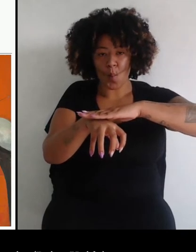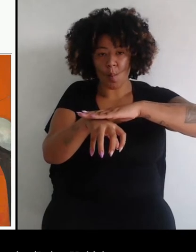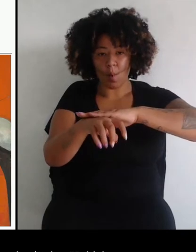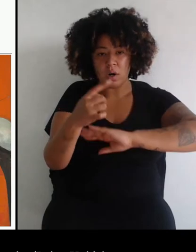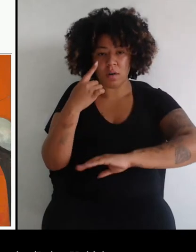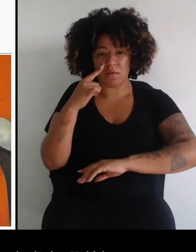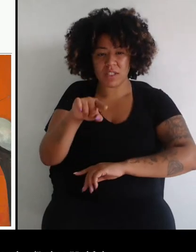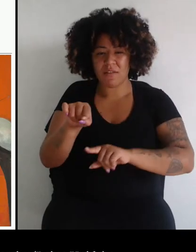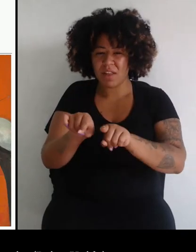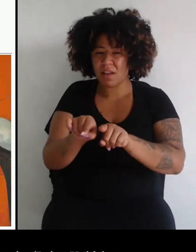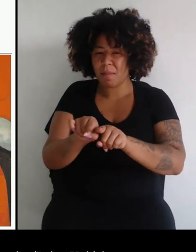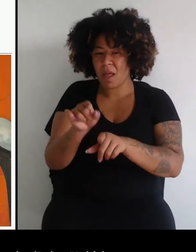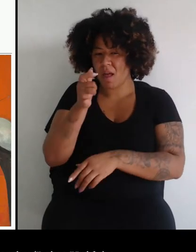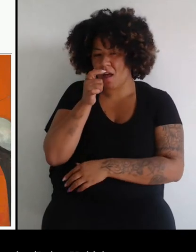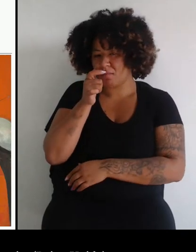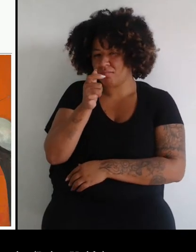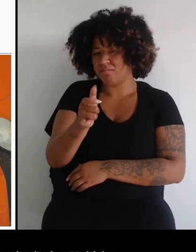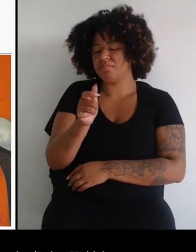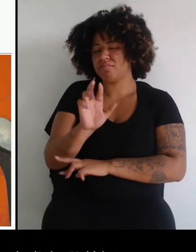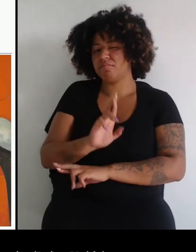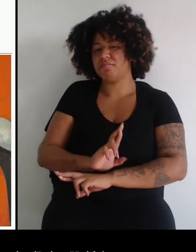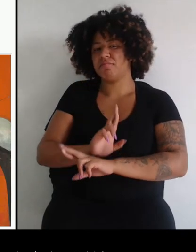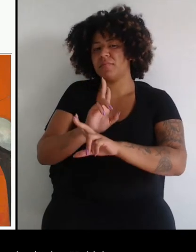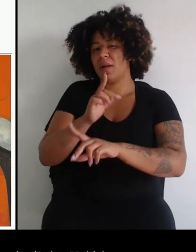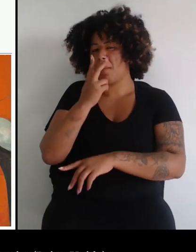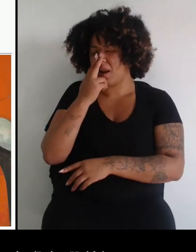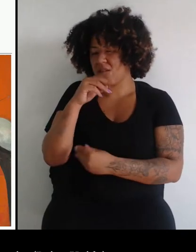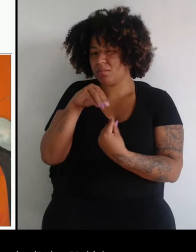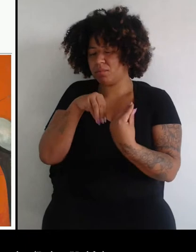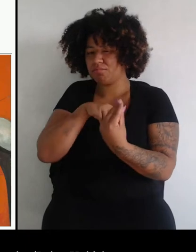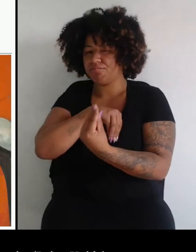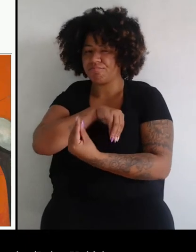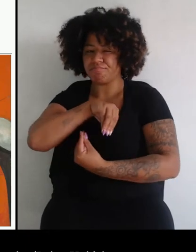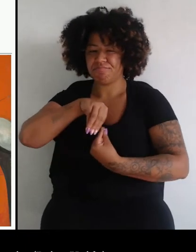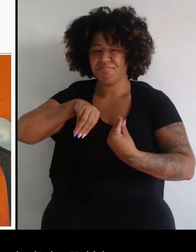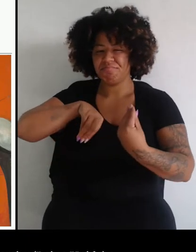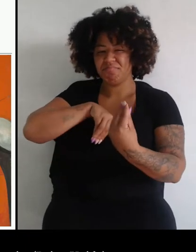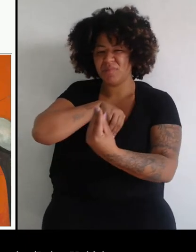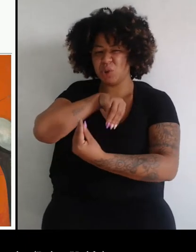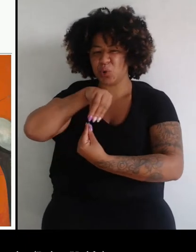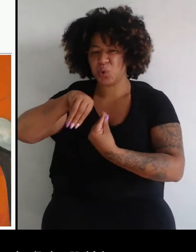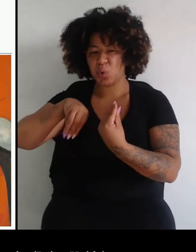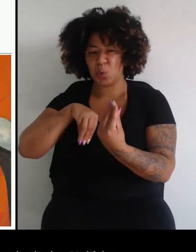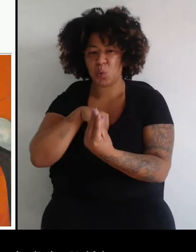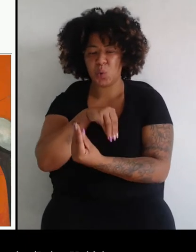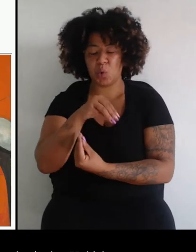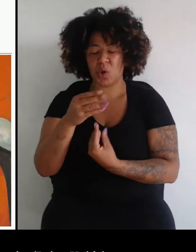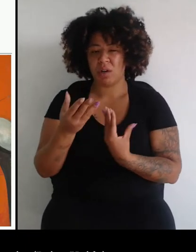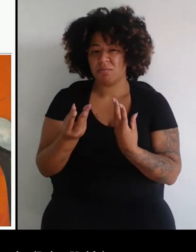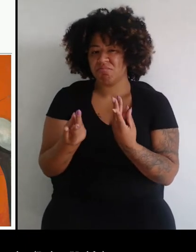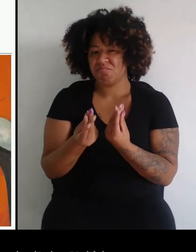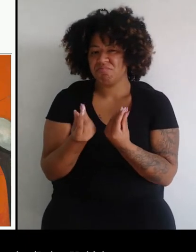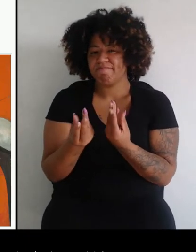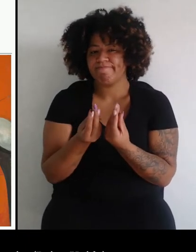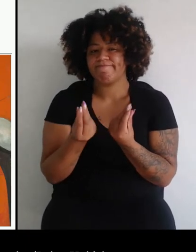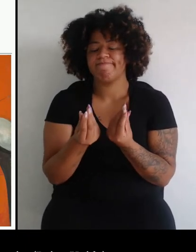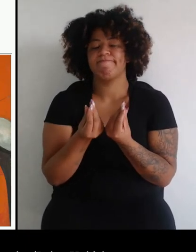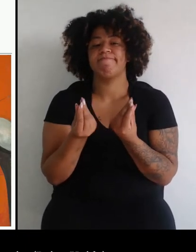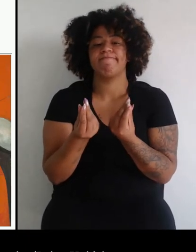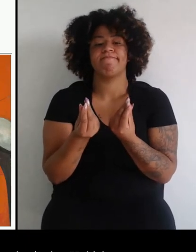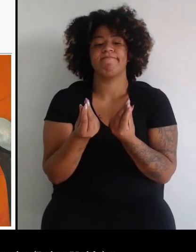uma confusão uma distorção um pouco um pouco